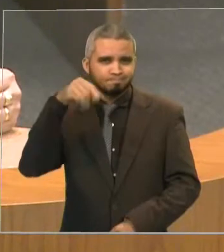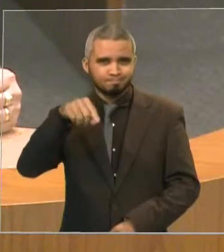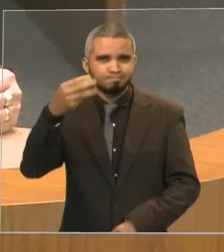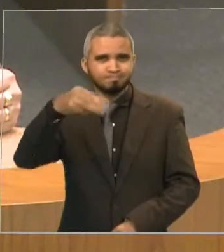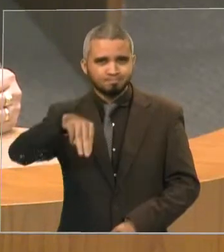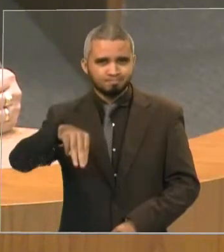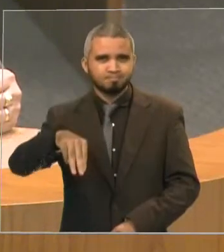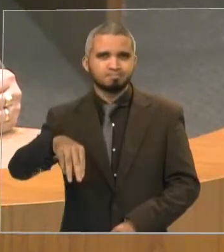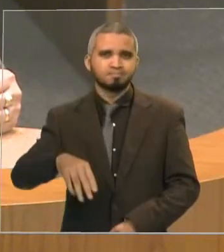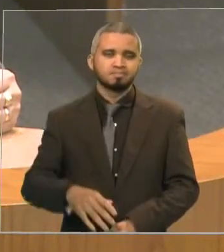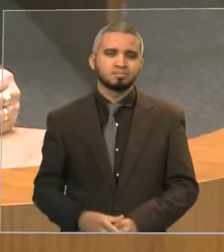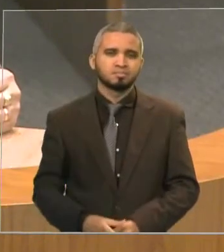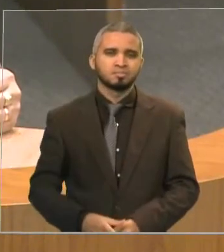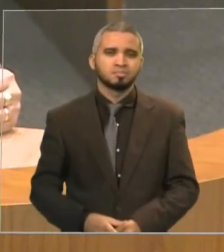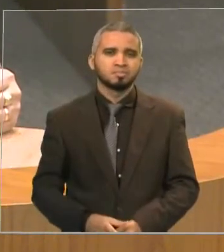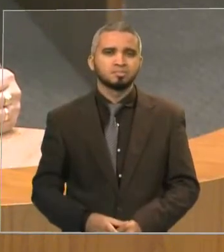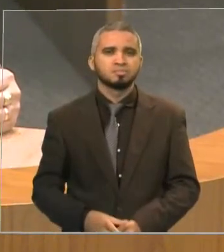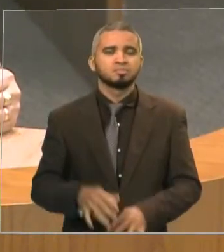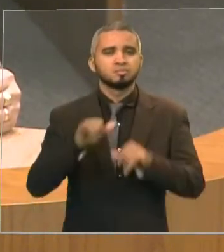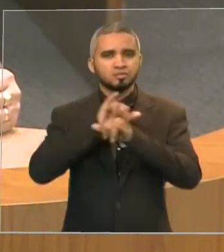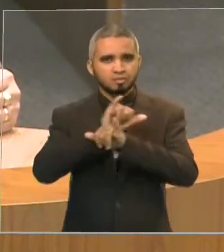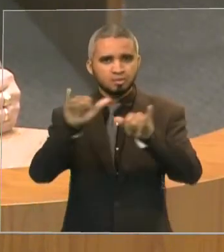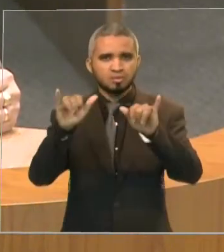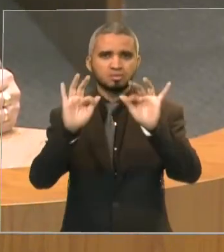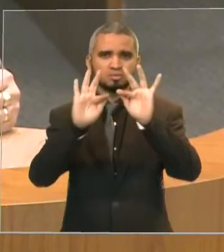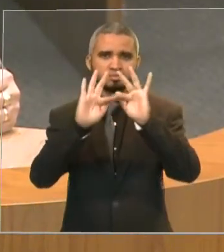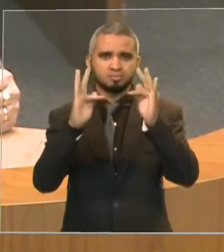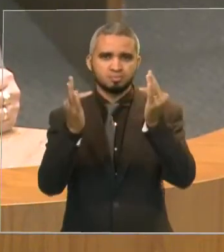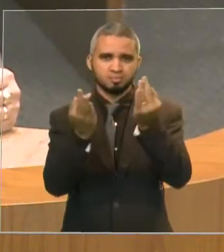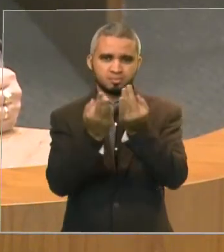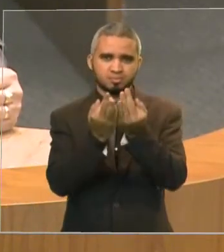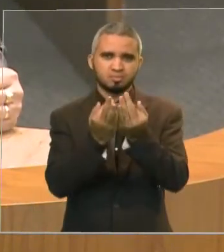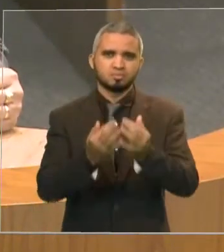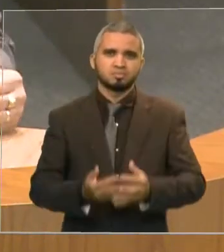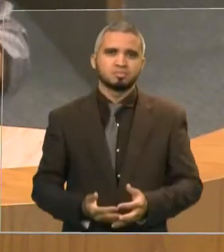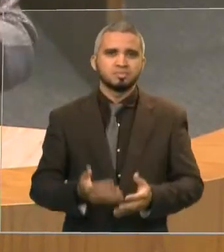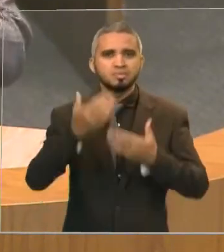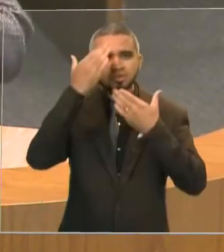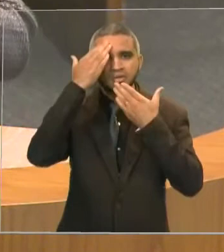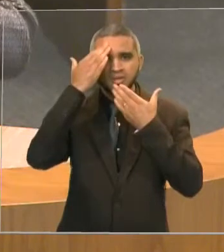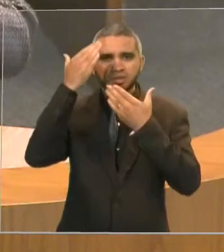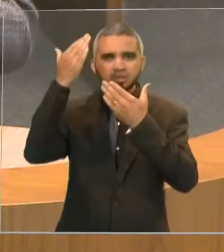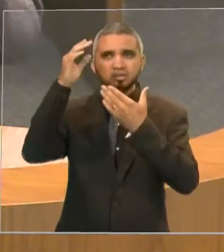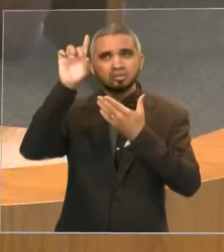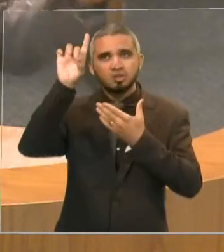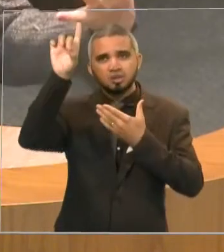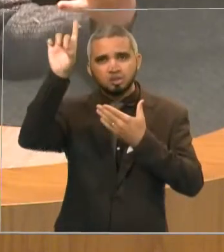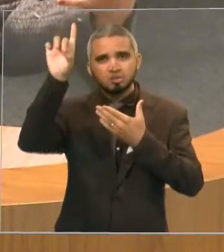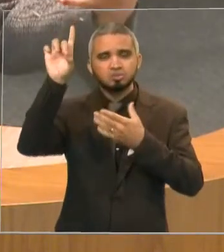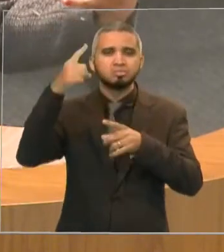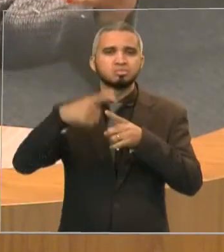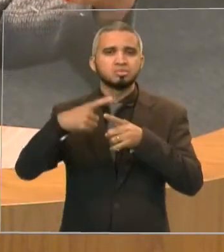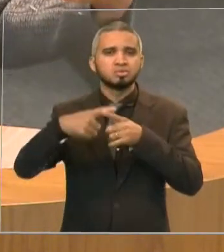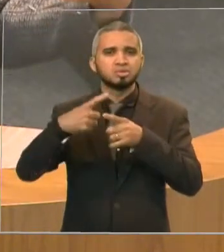respeito, dizer à família que agradeça a Deus por ter